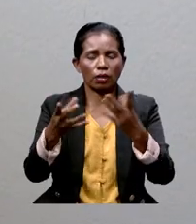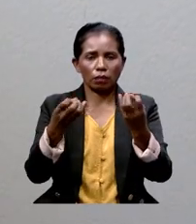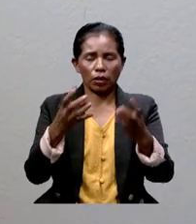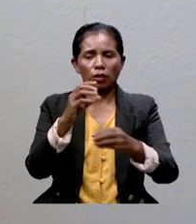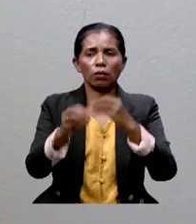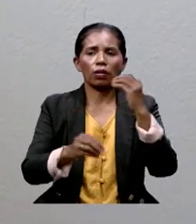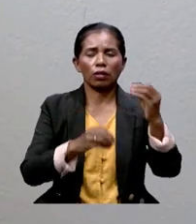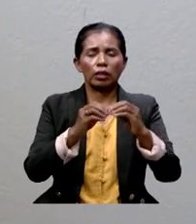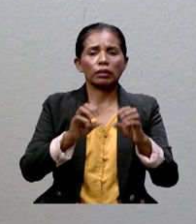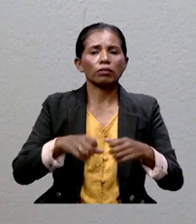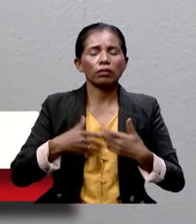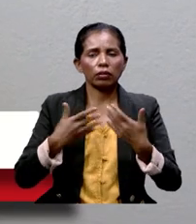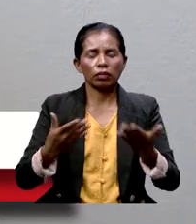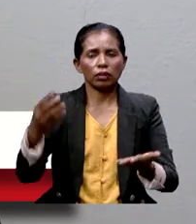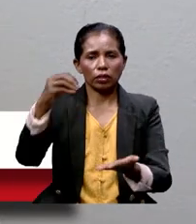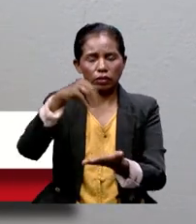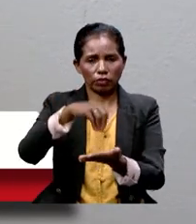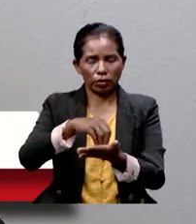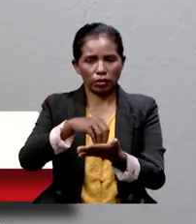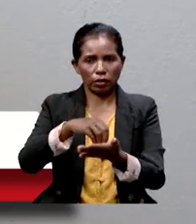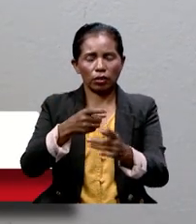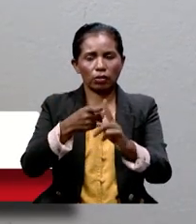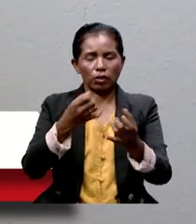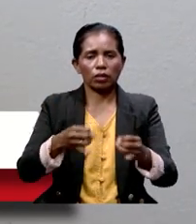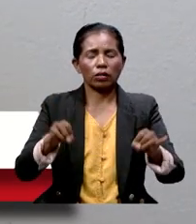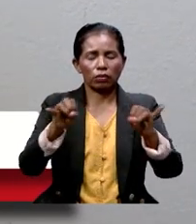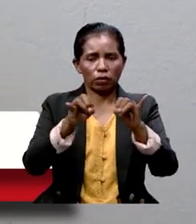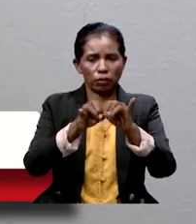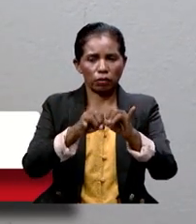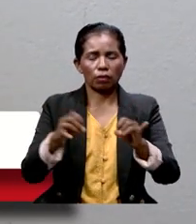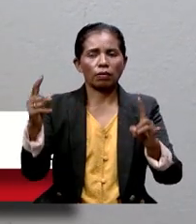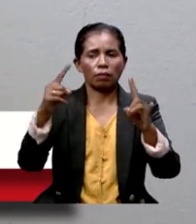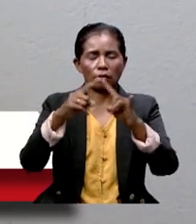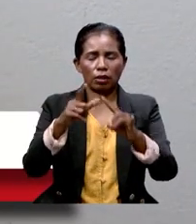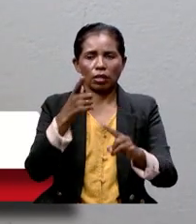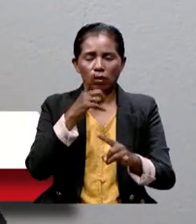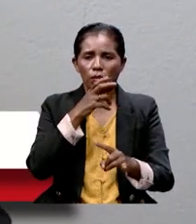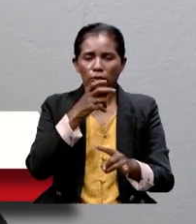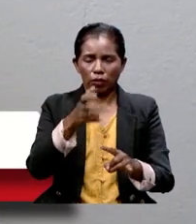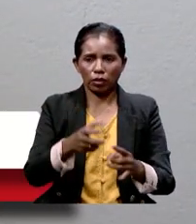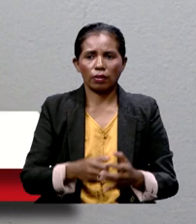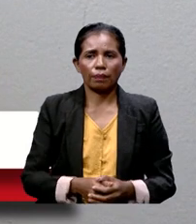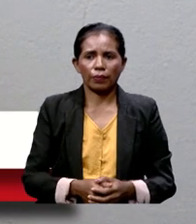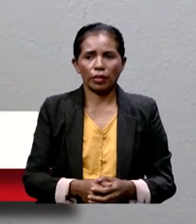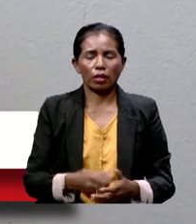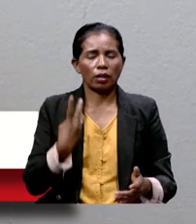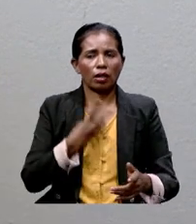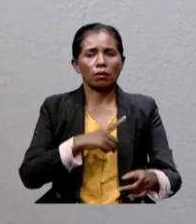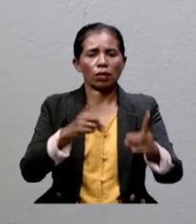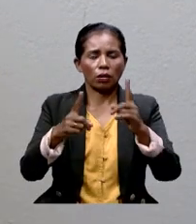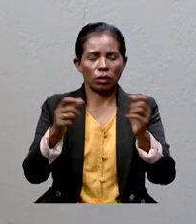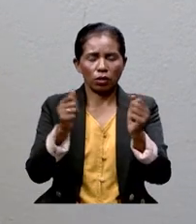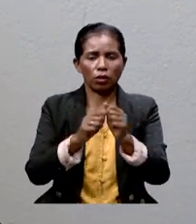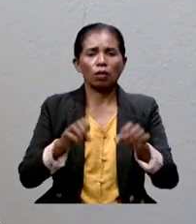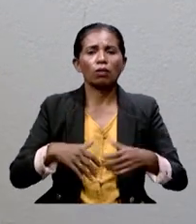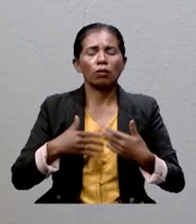Conabá onça investimento o Instituto Ne Balian Português. Tanto hoje a Merua Colia Baracliu onça